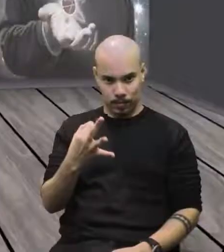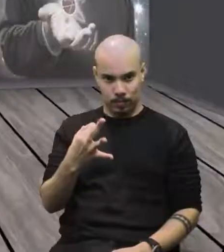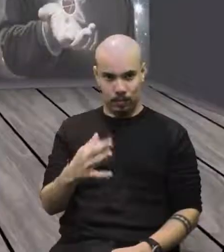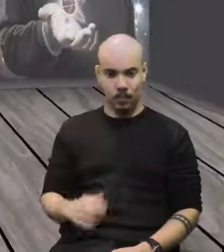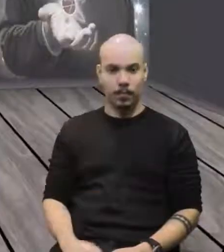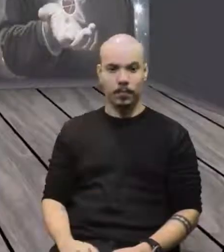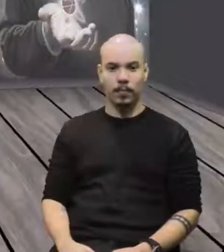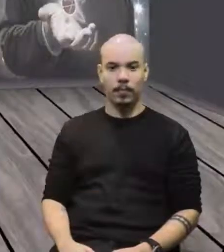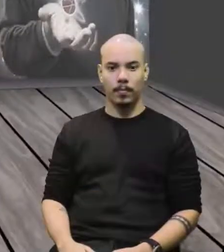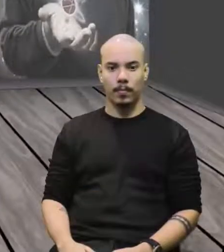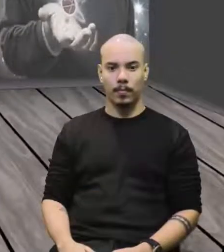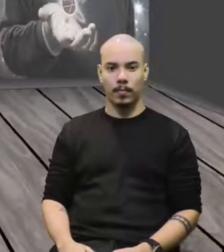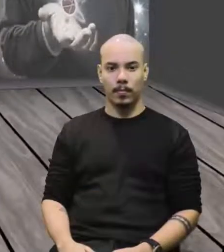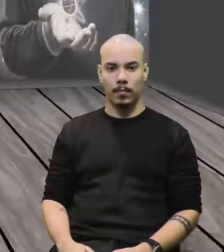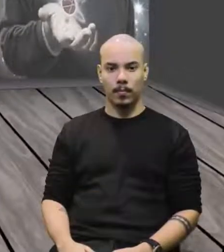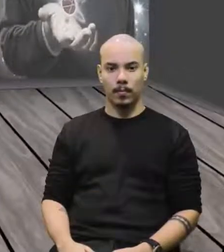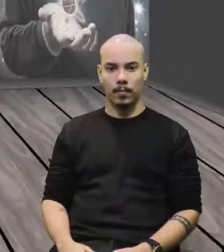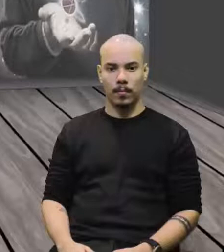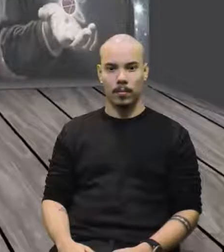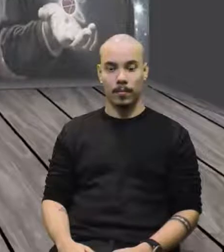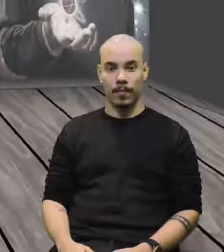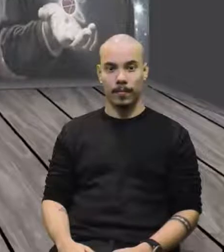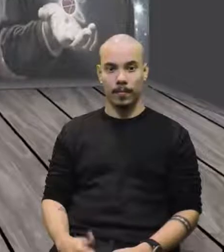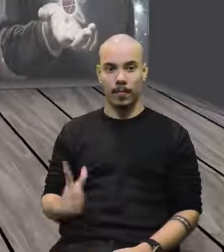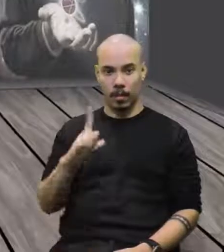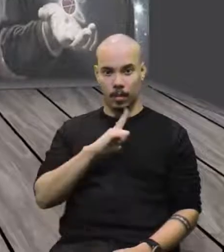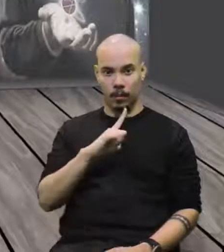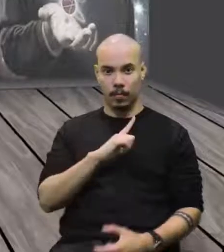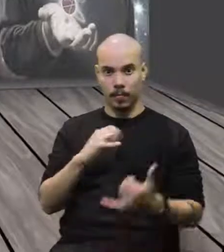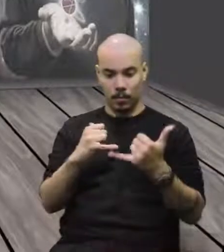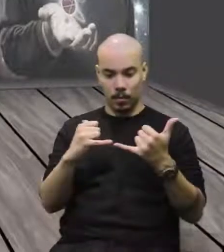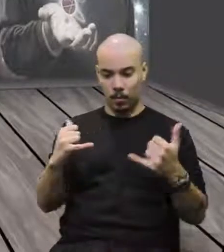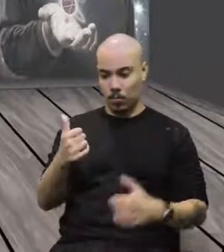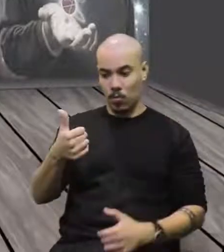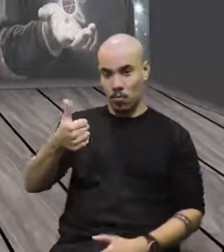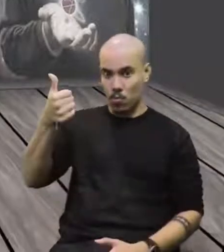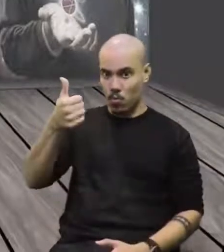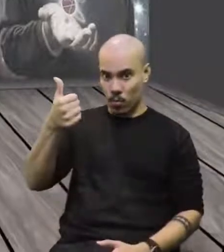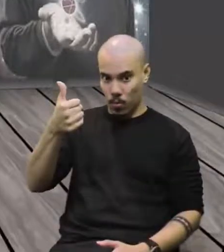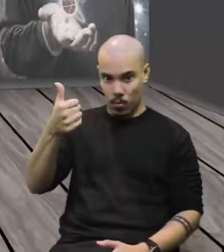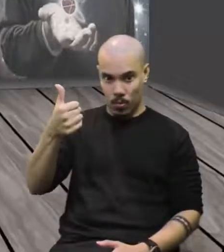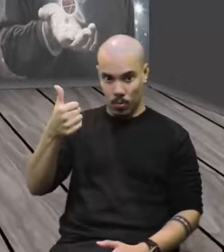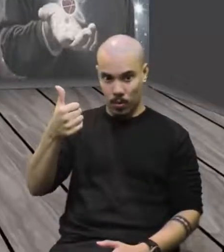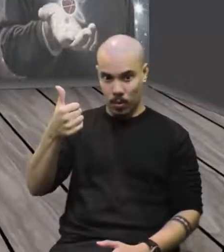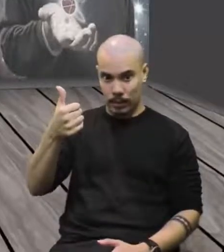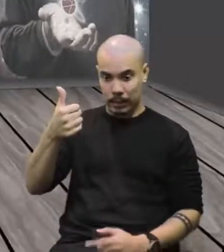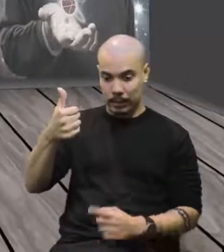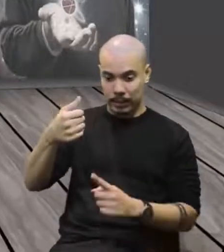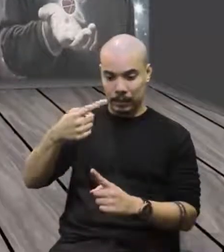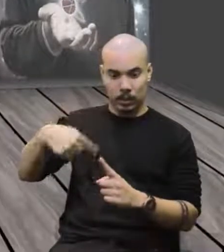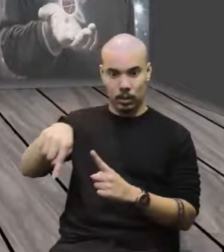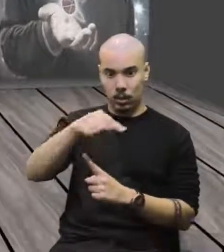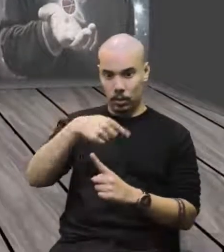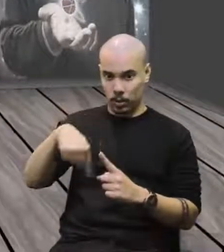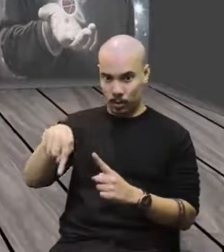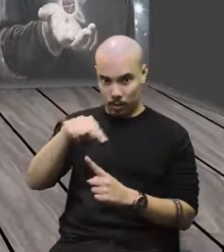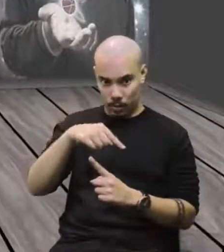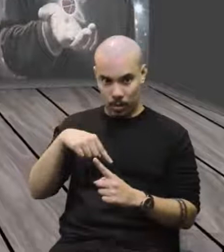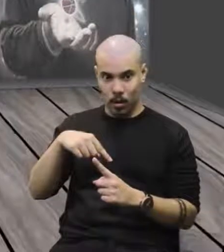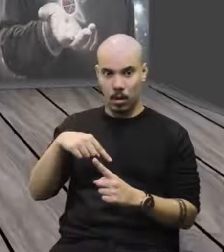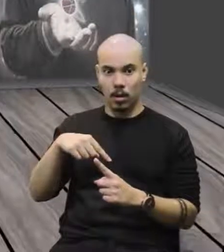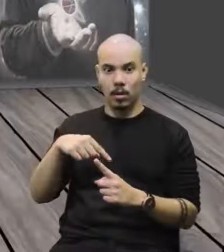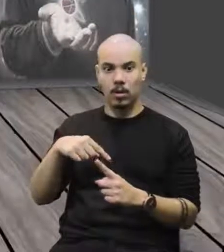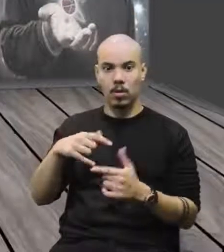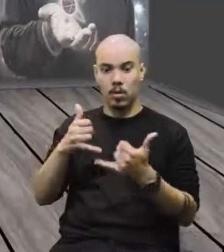ó. Se eu tenho o fio 1, ele está gerando um campo magnético? Ele está gerando. Esse fio 2 está passando uma